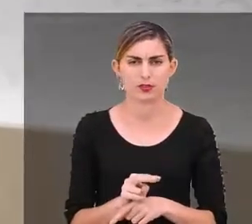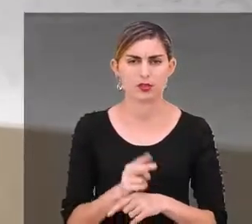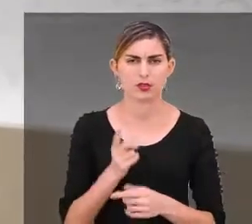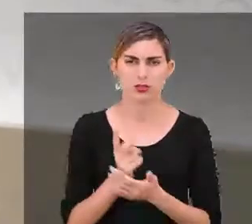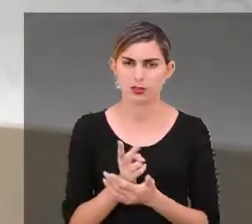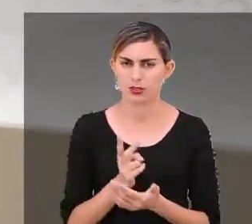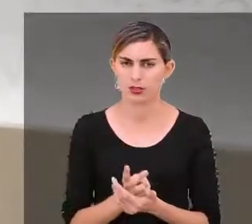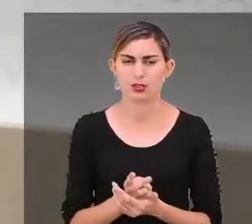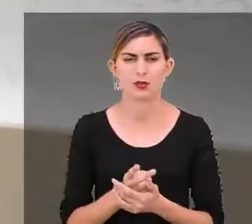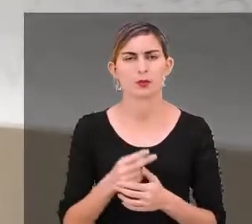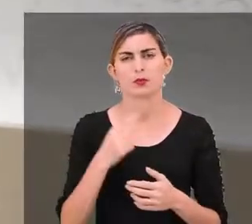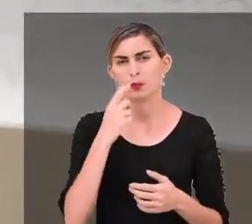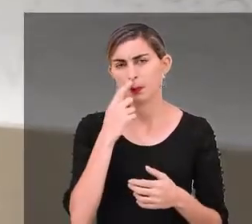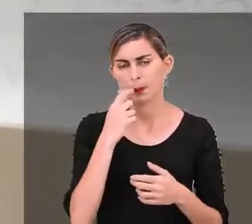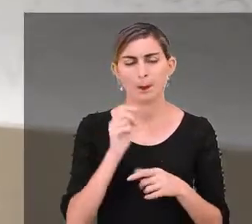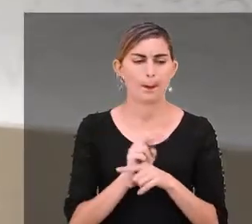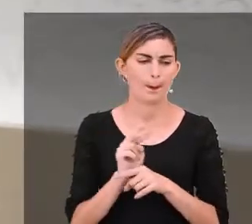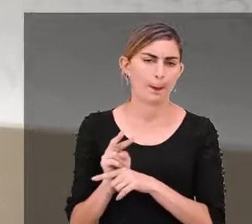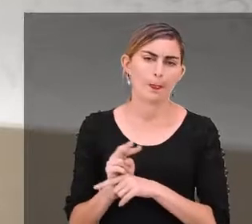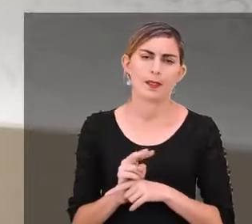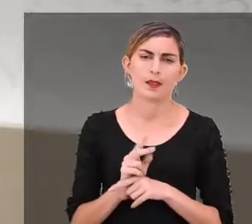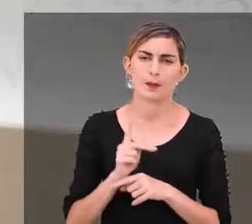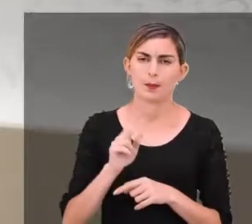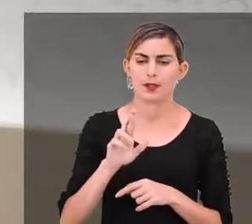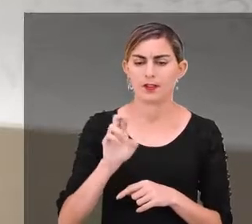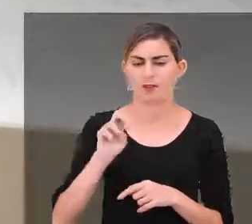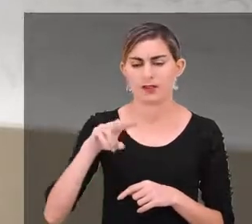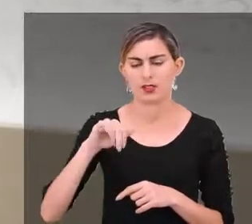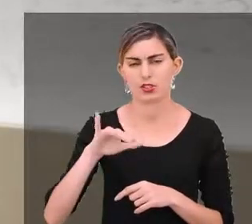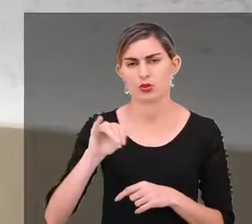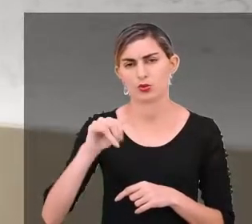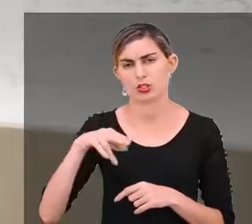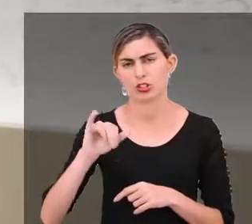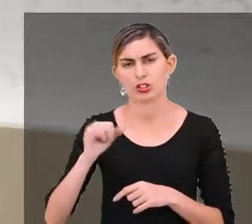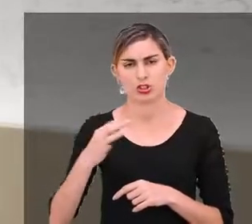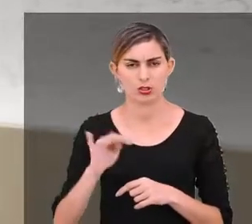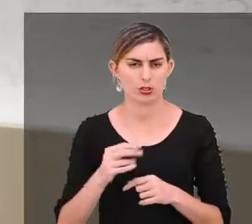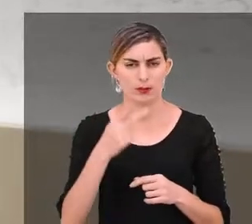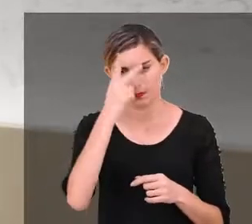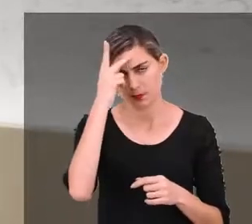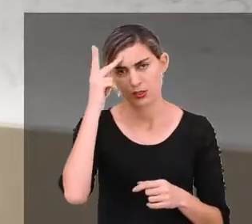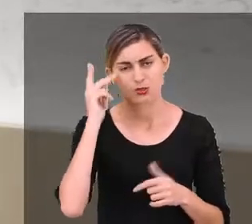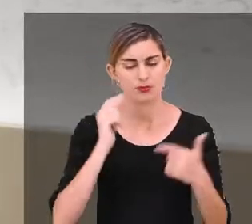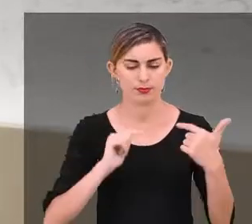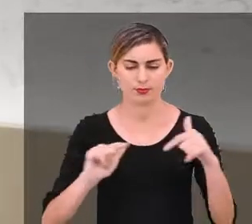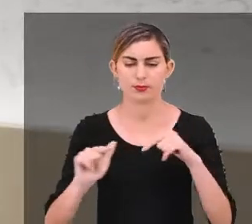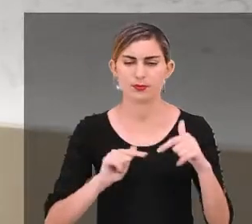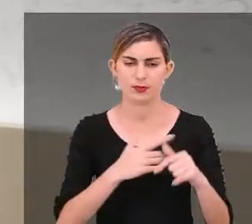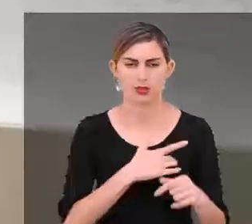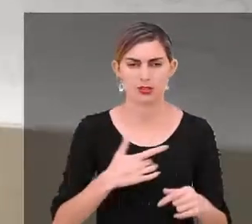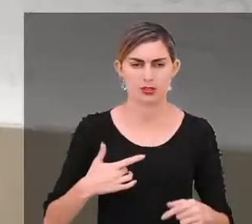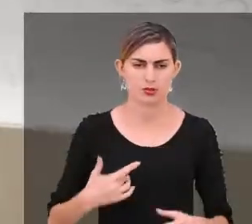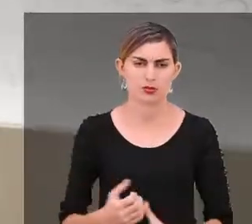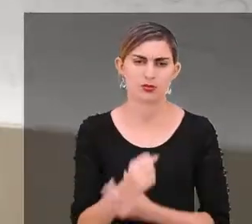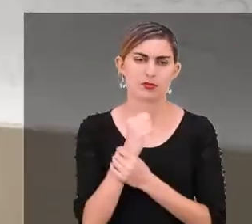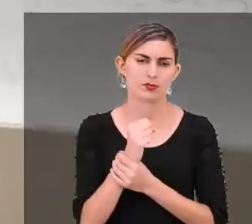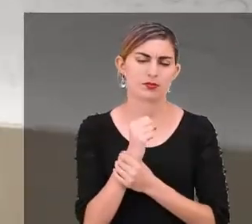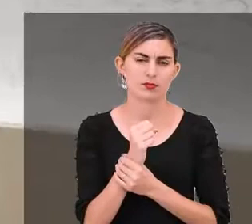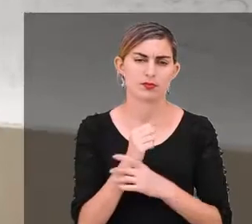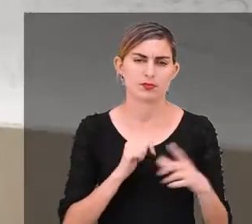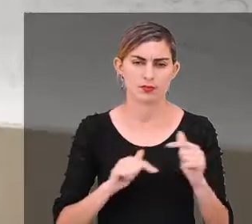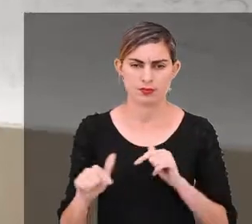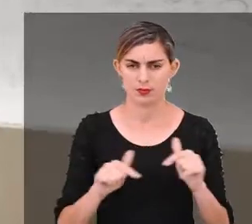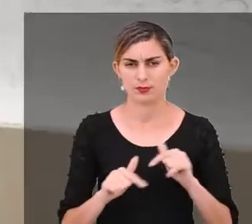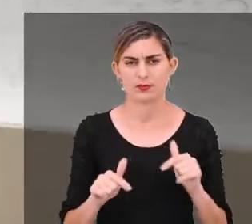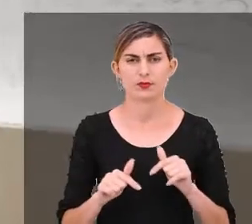preventivas, ser um prevencionista, né? Ser um prevencionista. Uma pessoa que trabalha com saúde e segurança